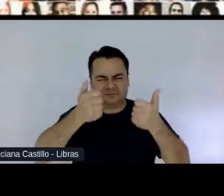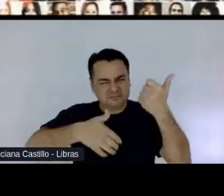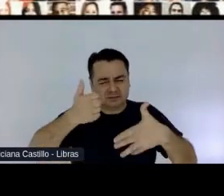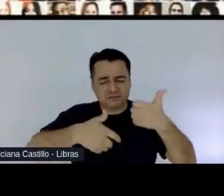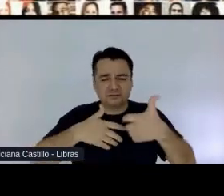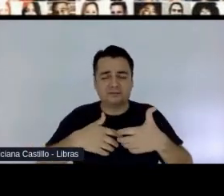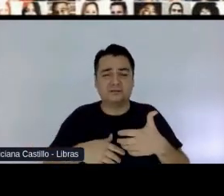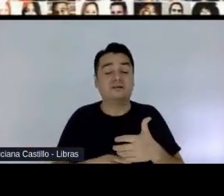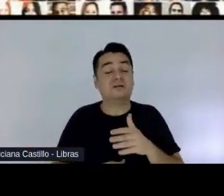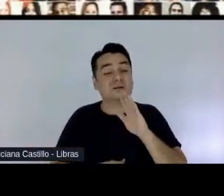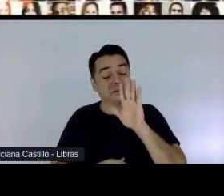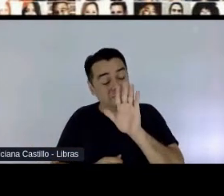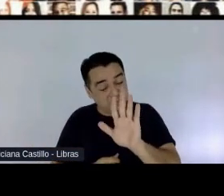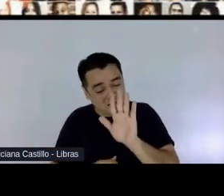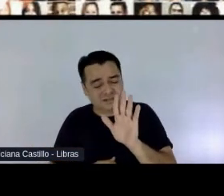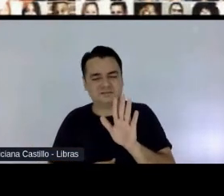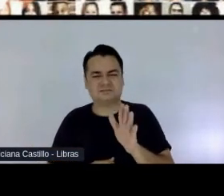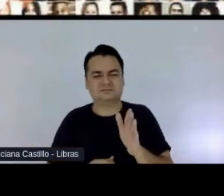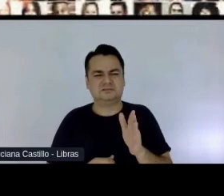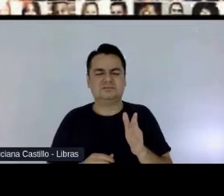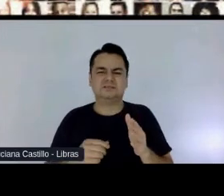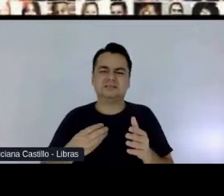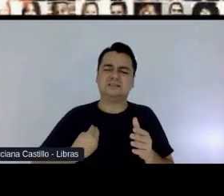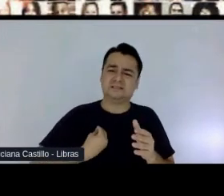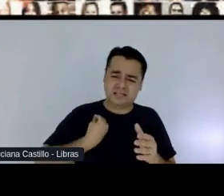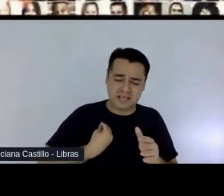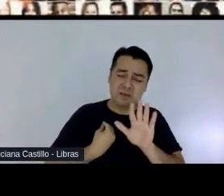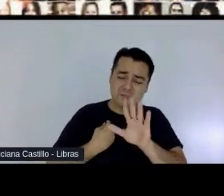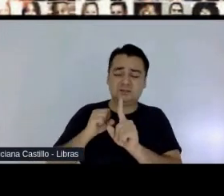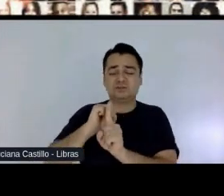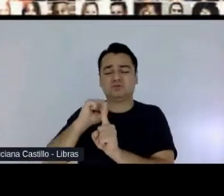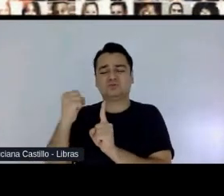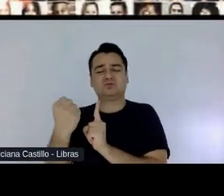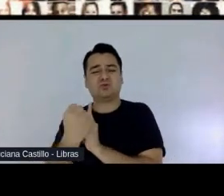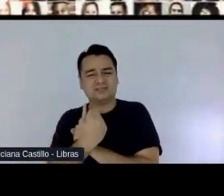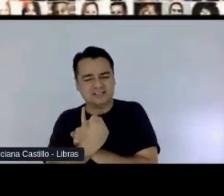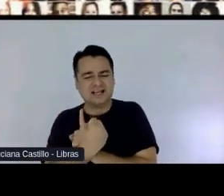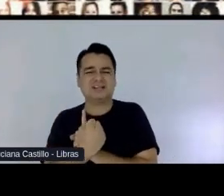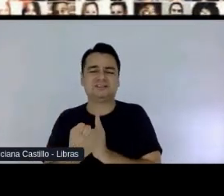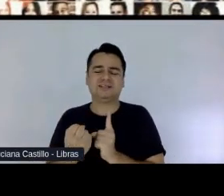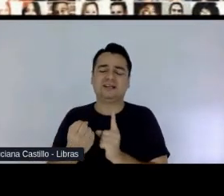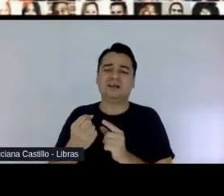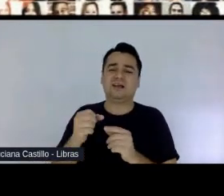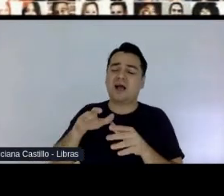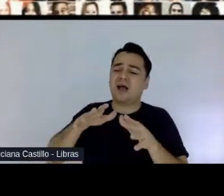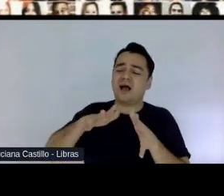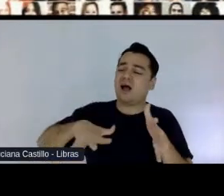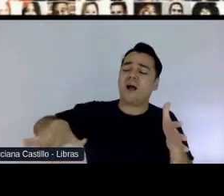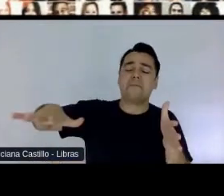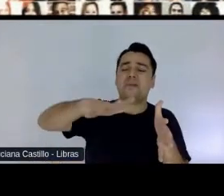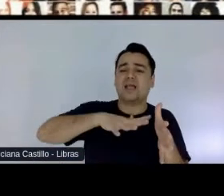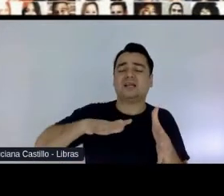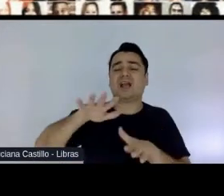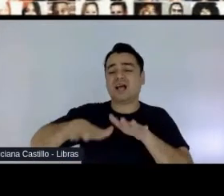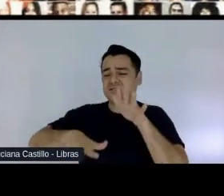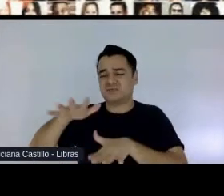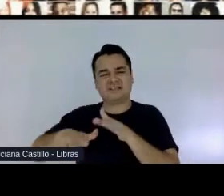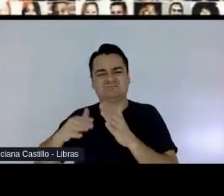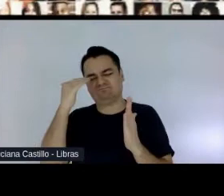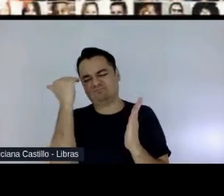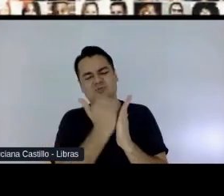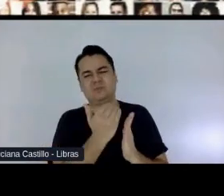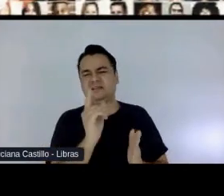elas estão presentes, né, ainda na nossa sociedade em os mais variados ambientes, e não é diferente no